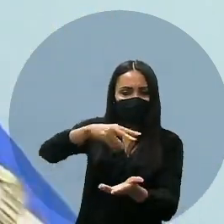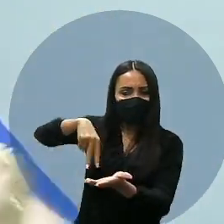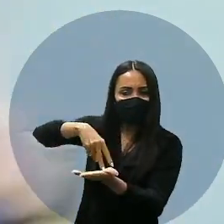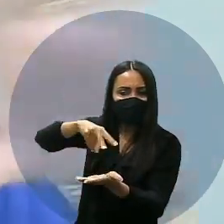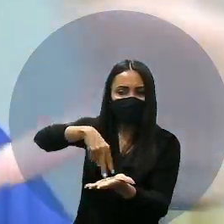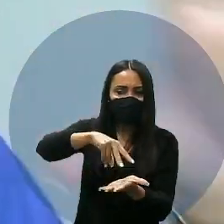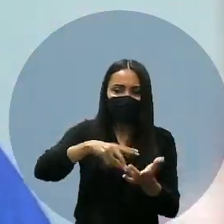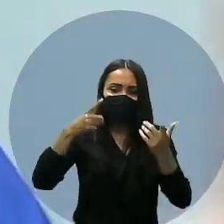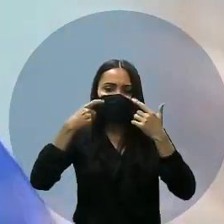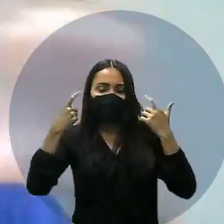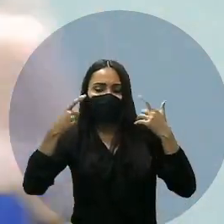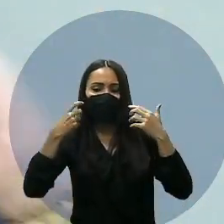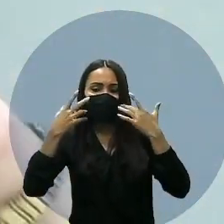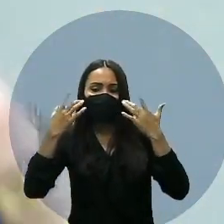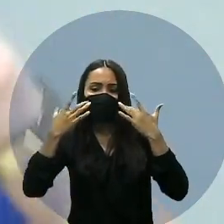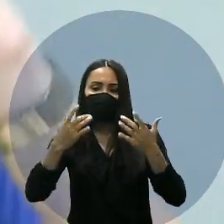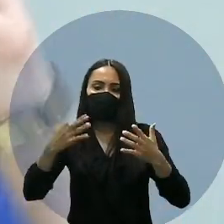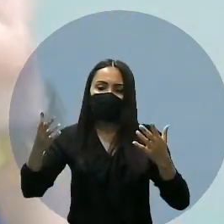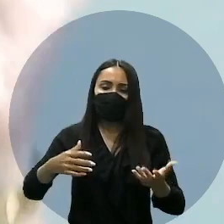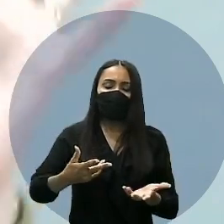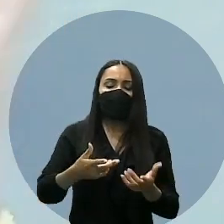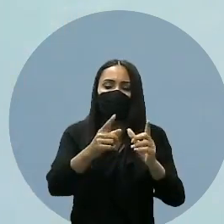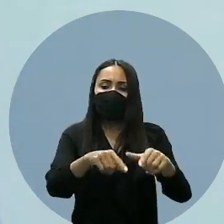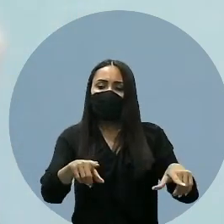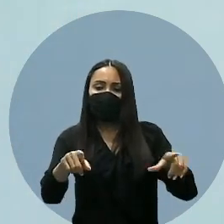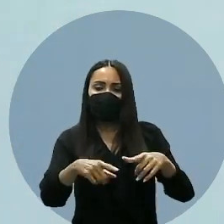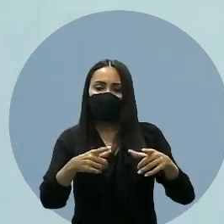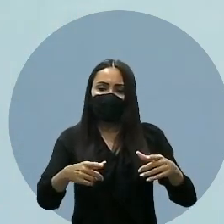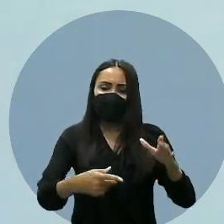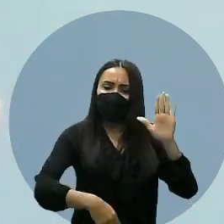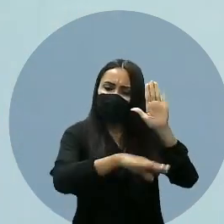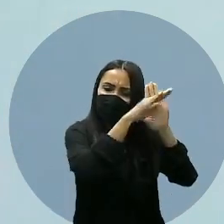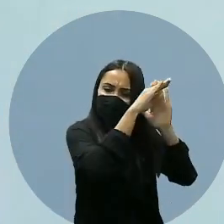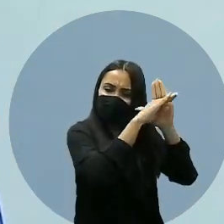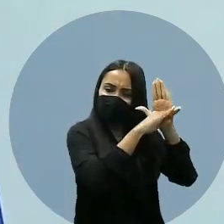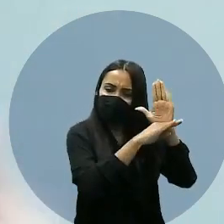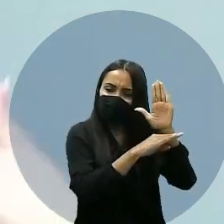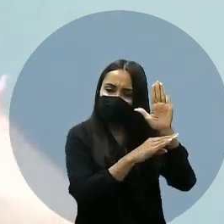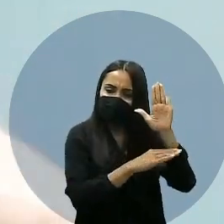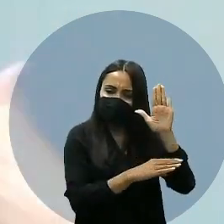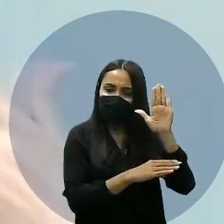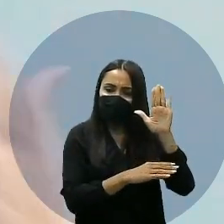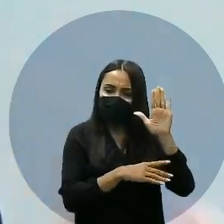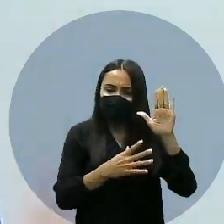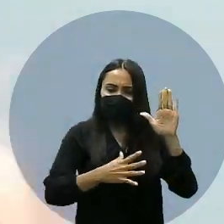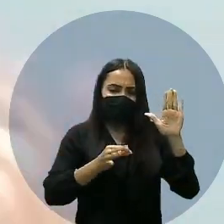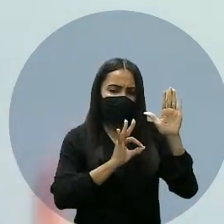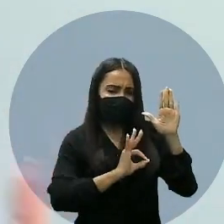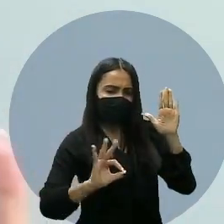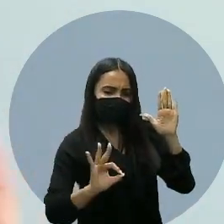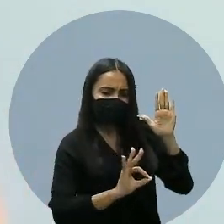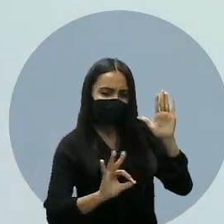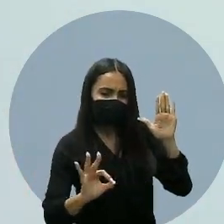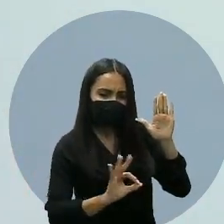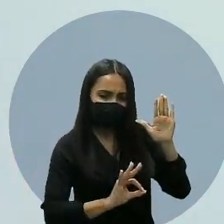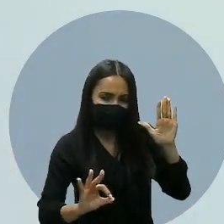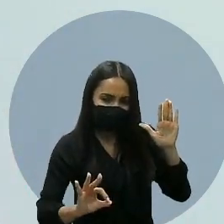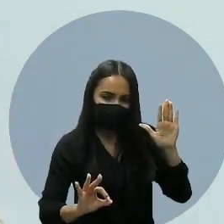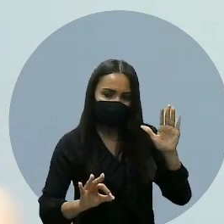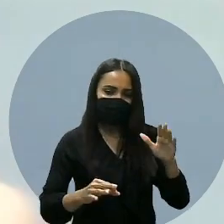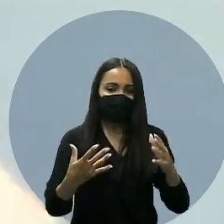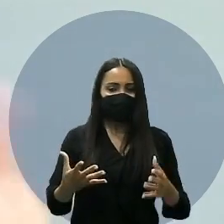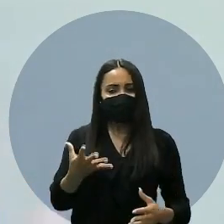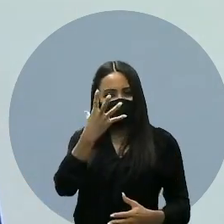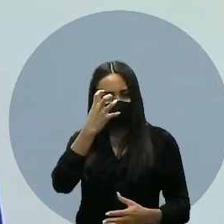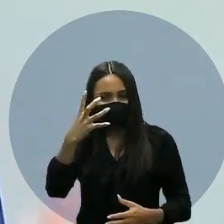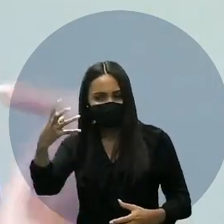música, isso para deixar a programação bastante diversificada, mas bem fluida, bem atrativa.